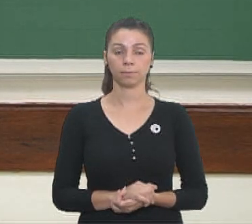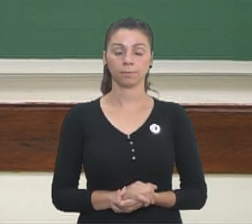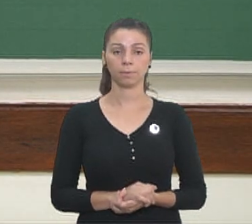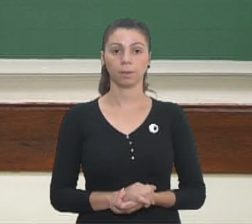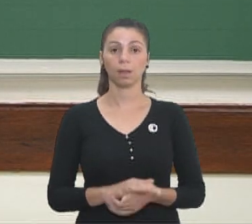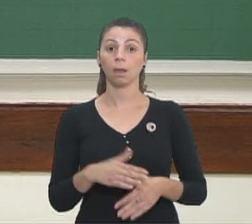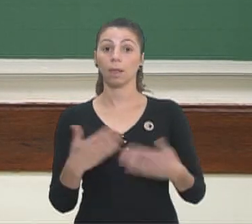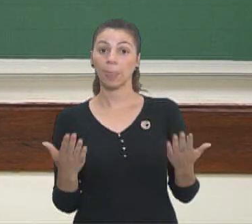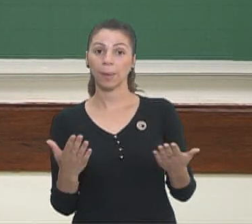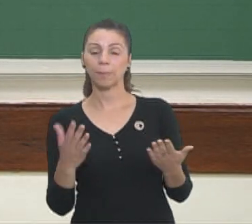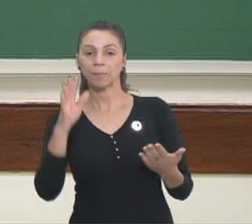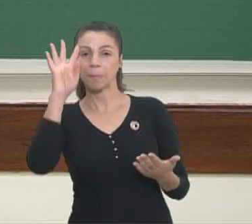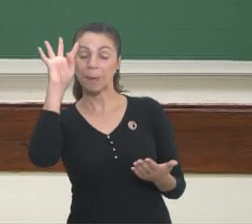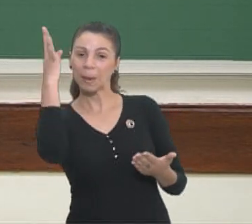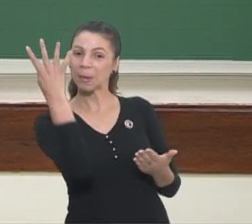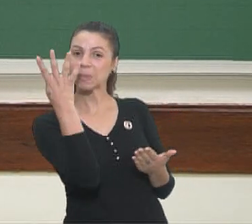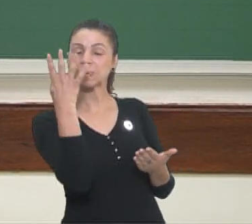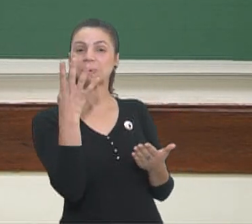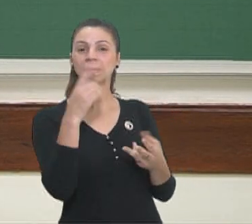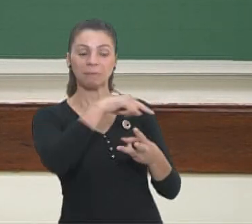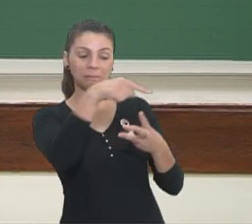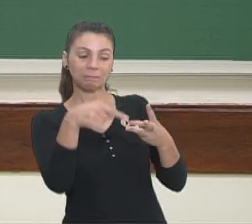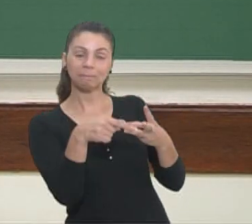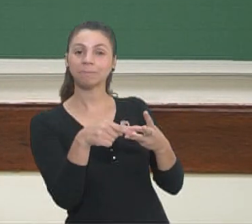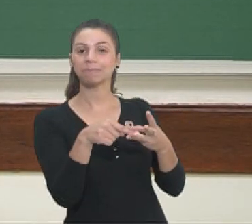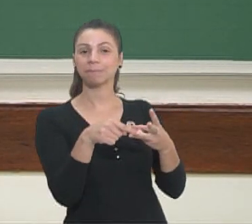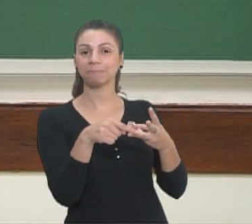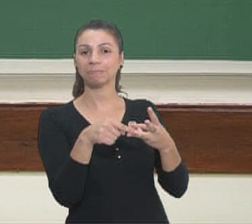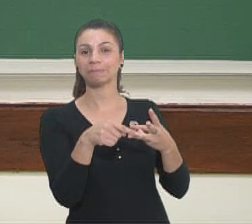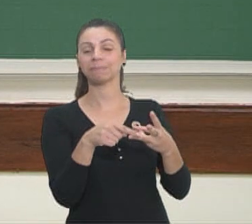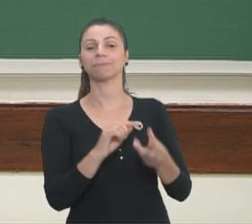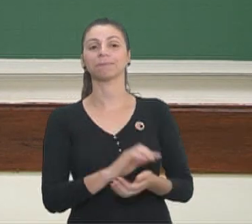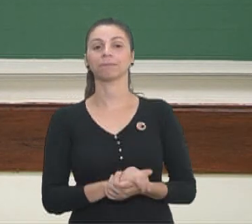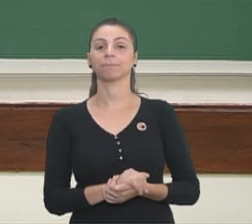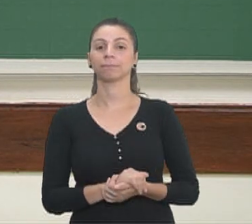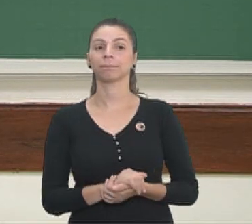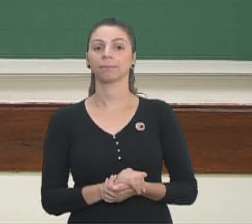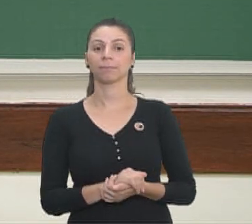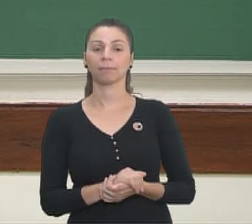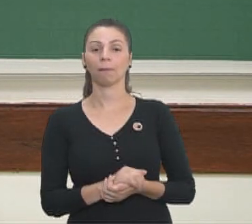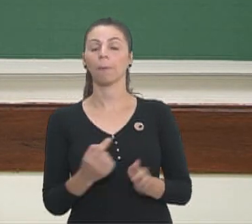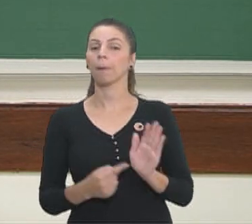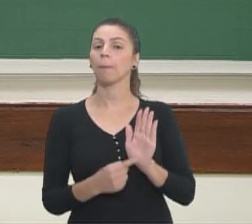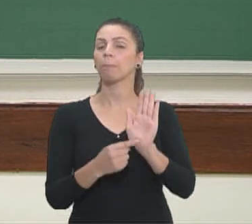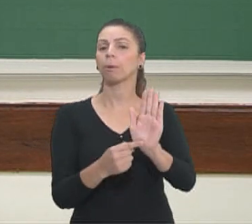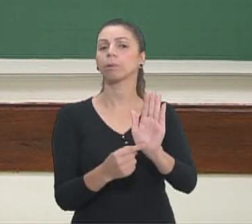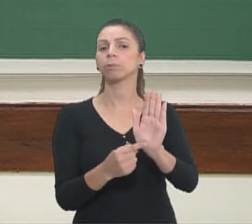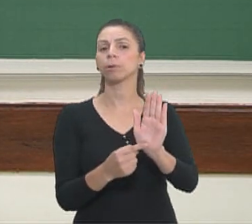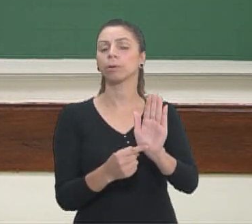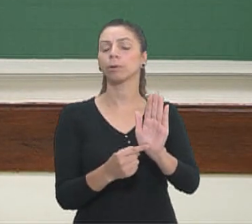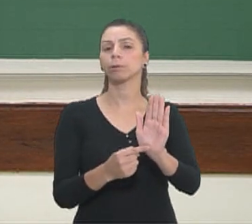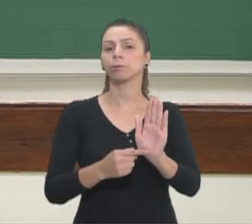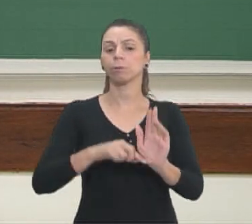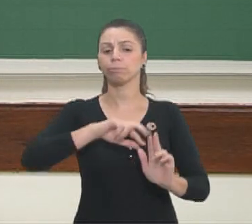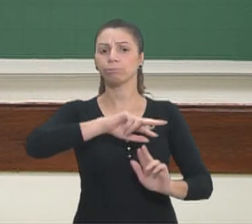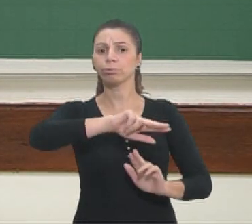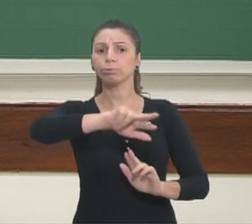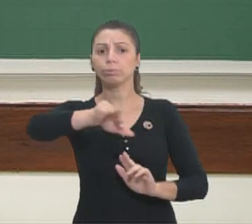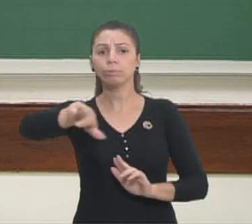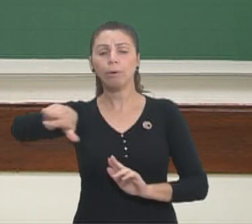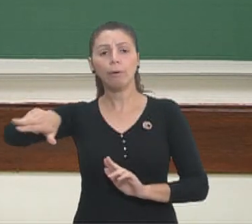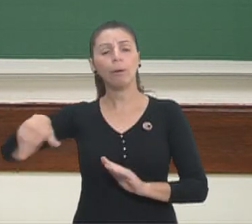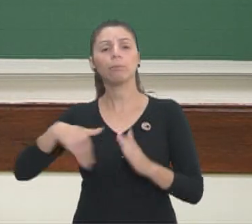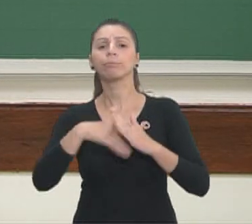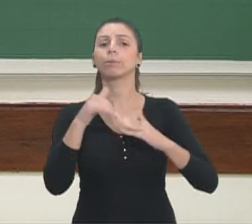Bem, vamos corrigir então esse exercício 3. Se aqui aparece a maior variedade de profissões e